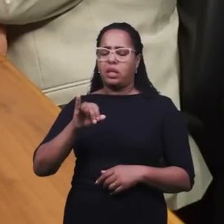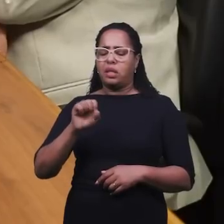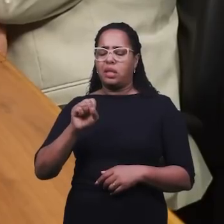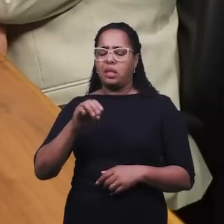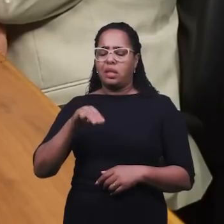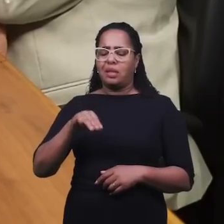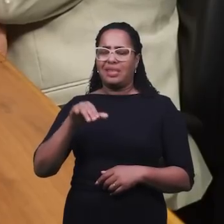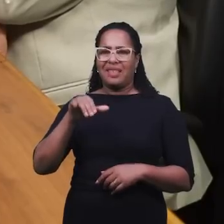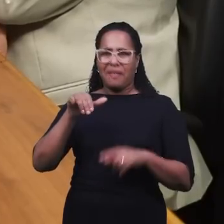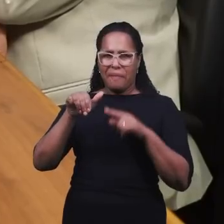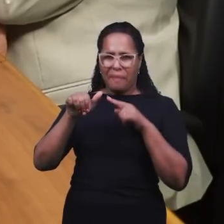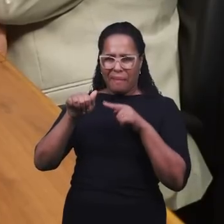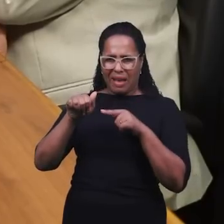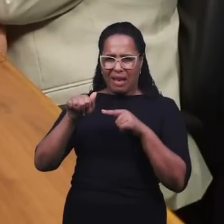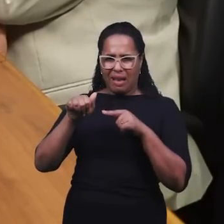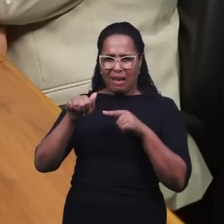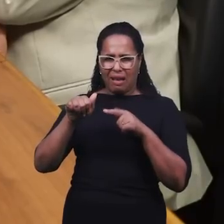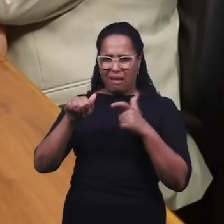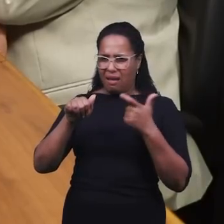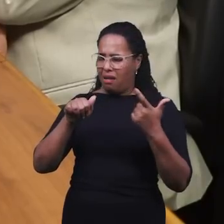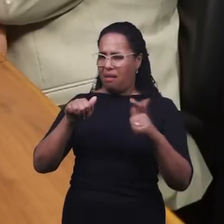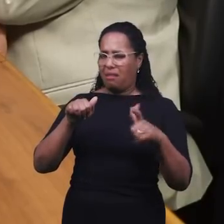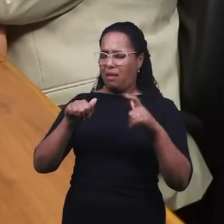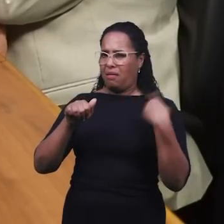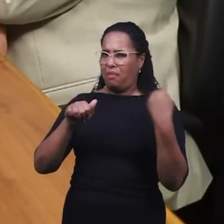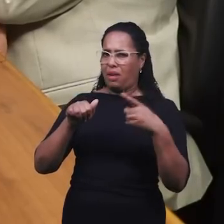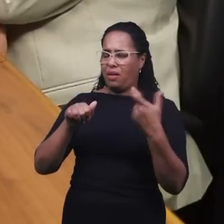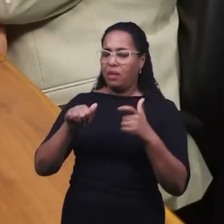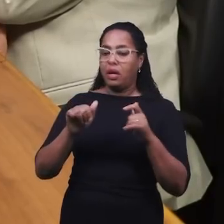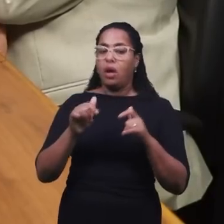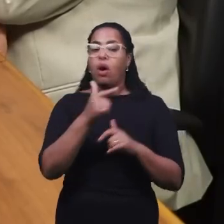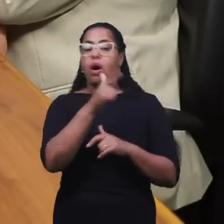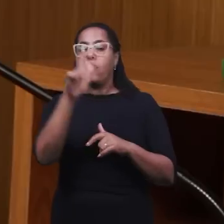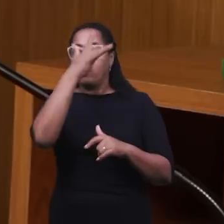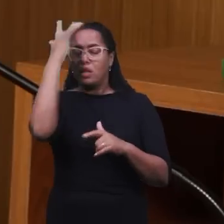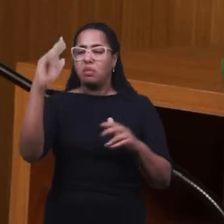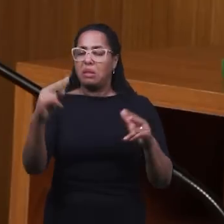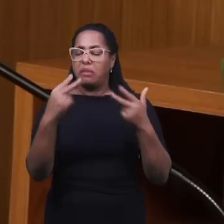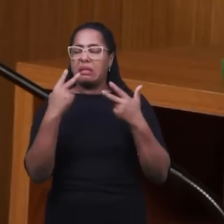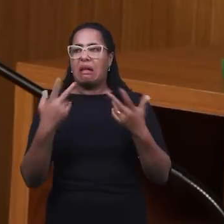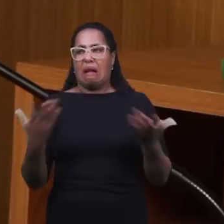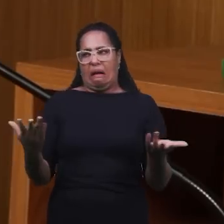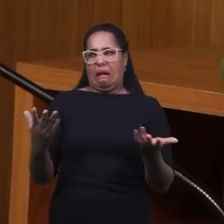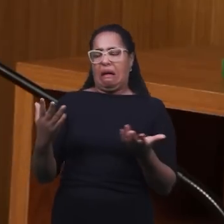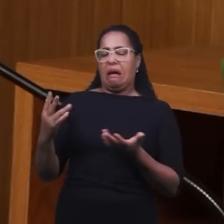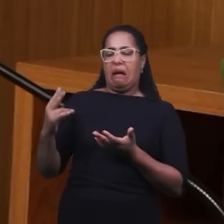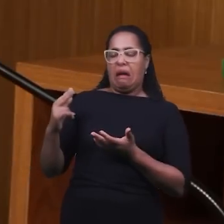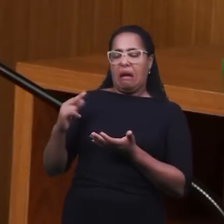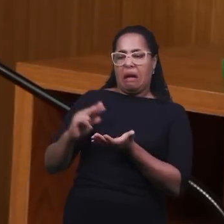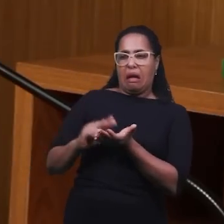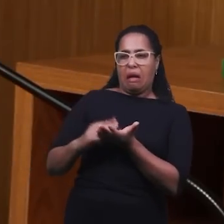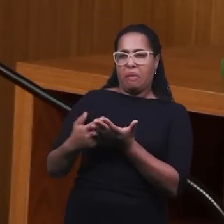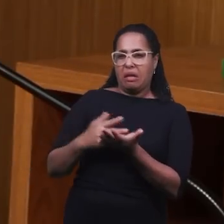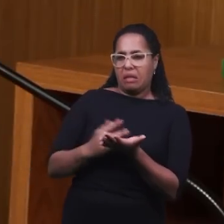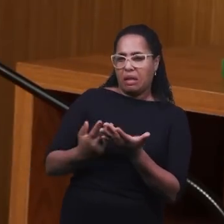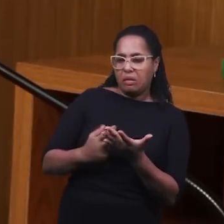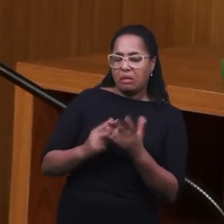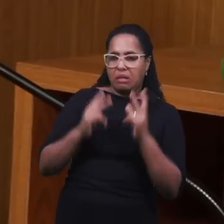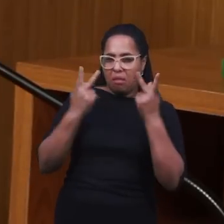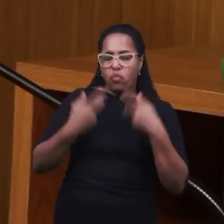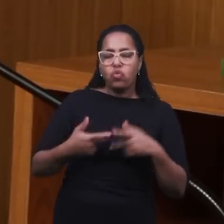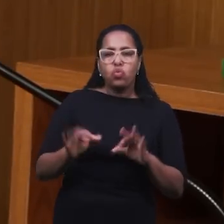o diaconato são varões. Isso para nós é uma coisa, né? A expressão diaconisa para nós não